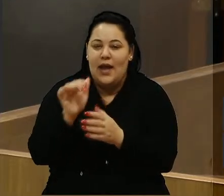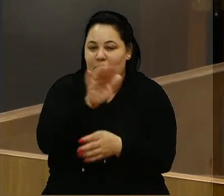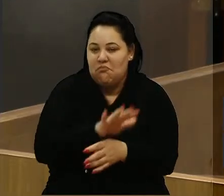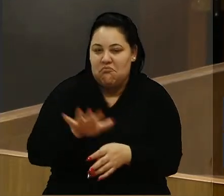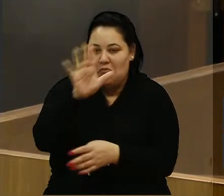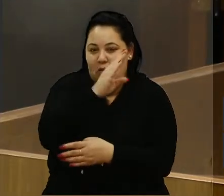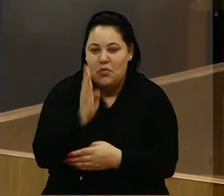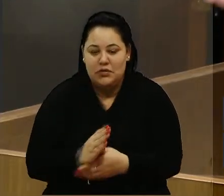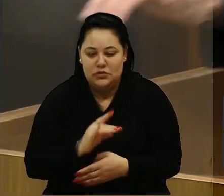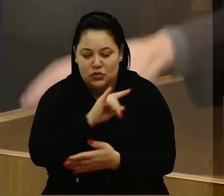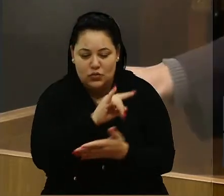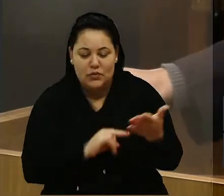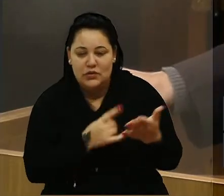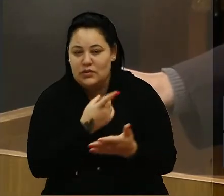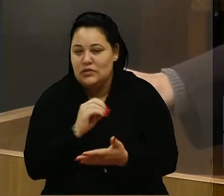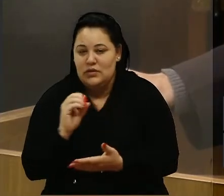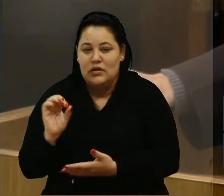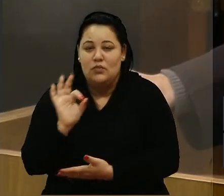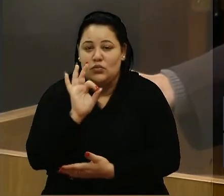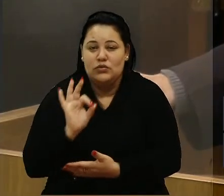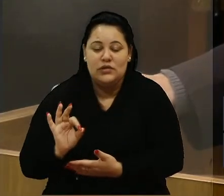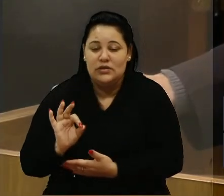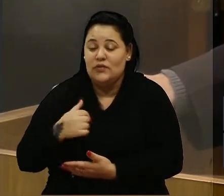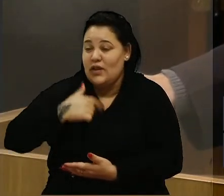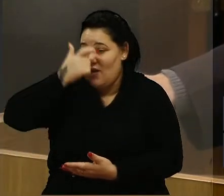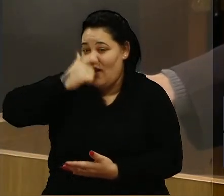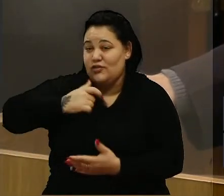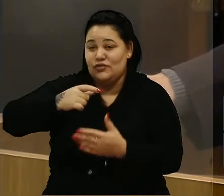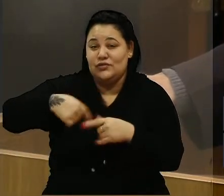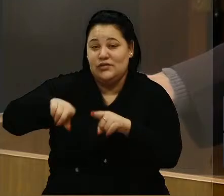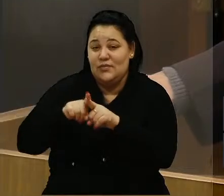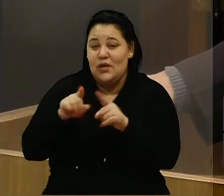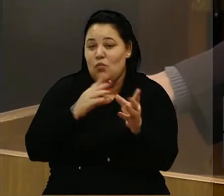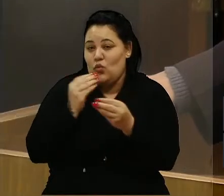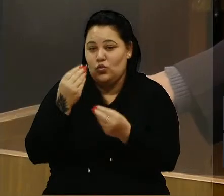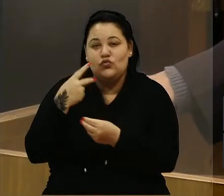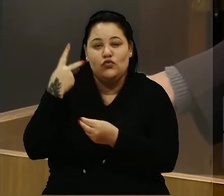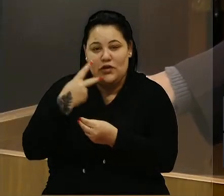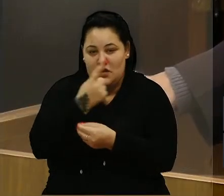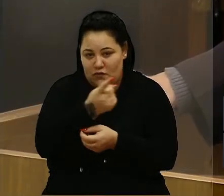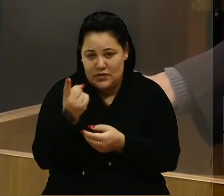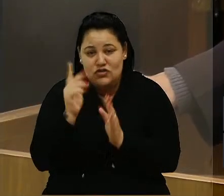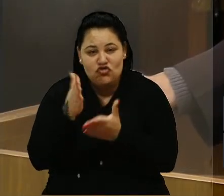documentações 100%. Inclusive, acho que boa parte dos vereadores aqui tem conhecimento.